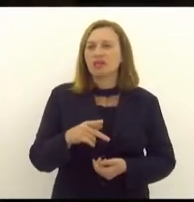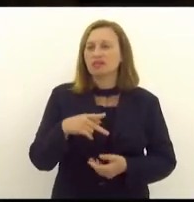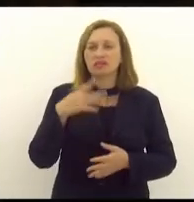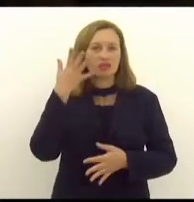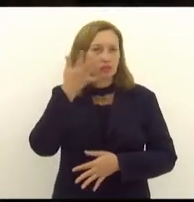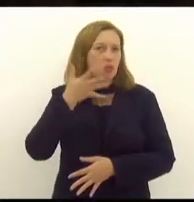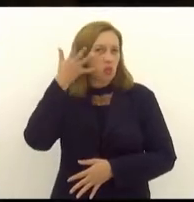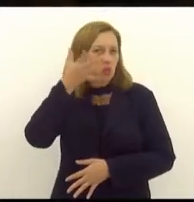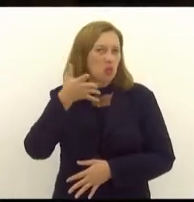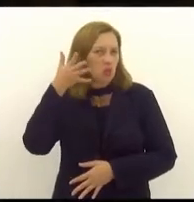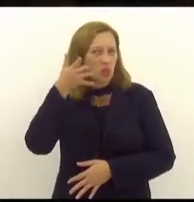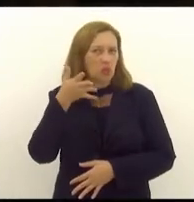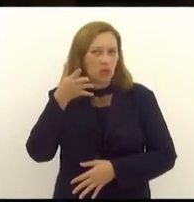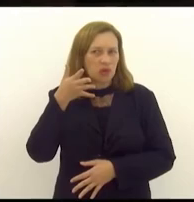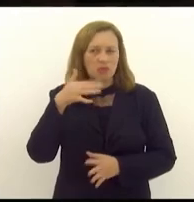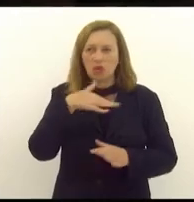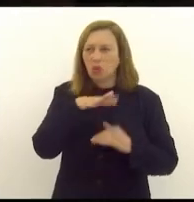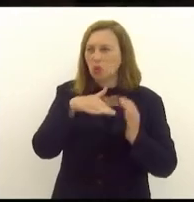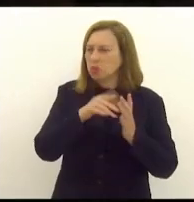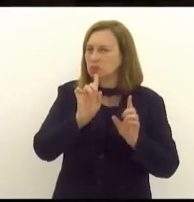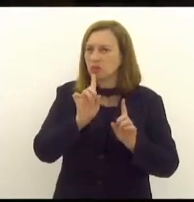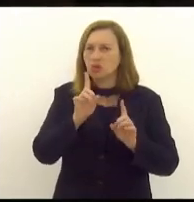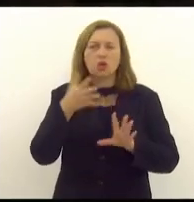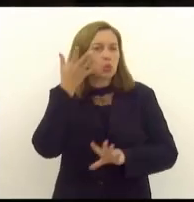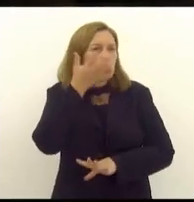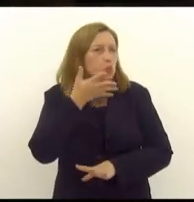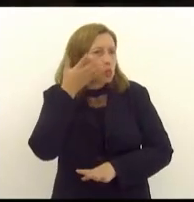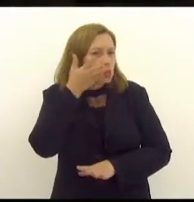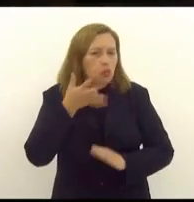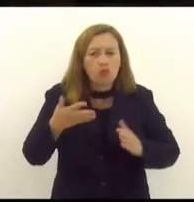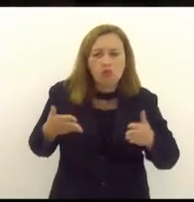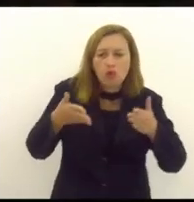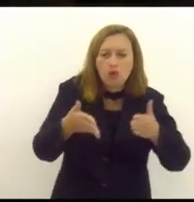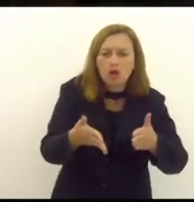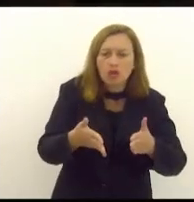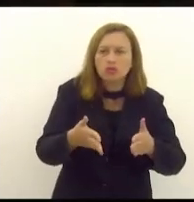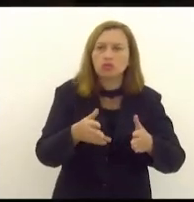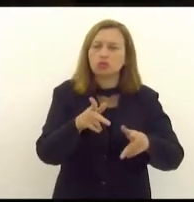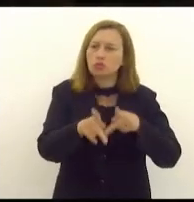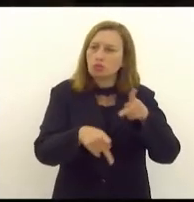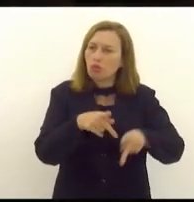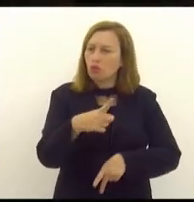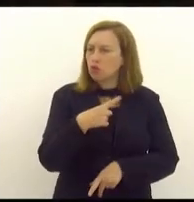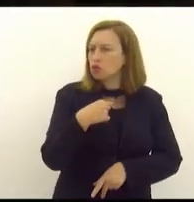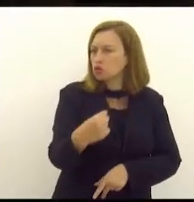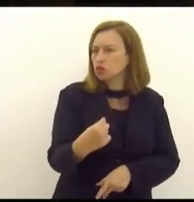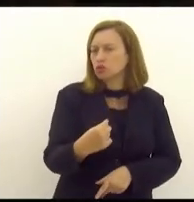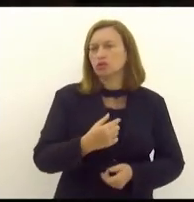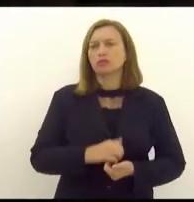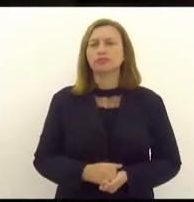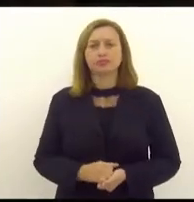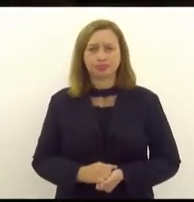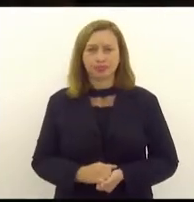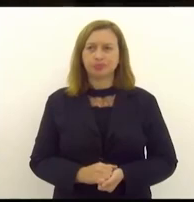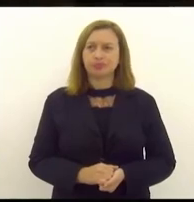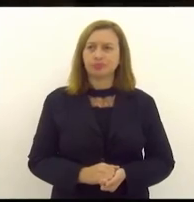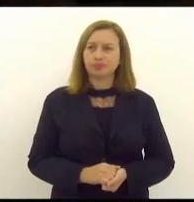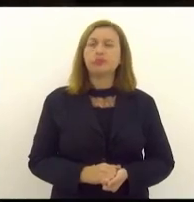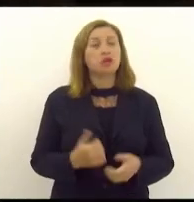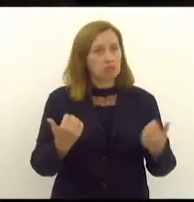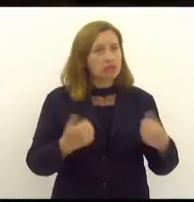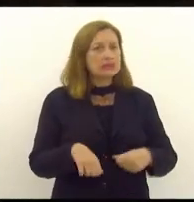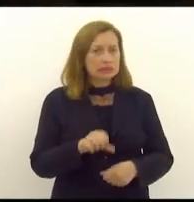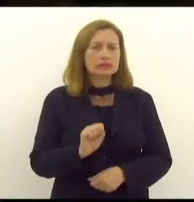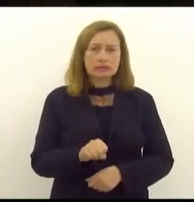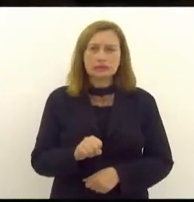aqui Universal Cada um faz discurso para o seu público seu público alvo e tem que